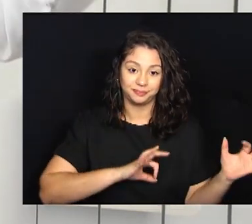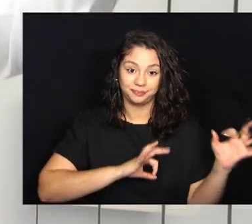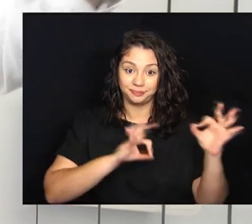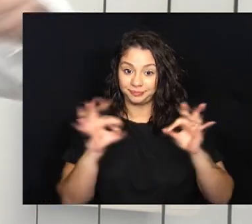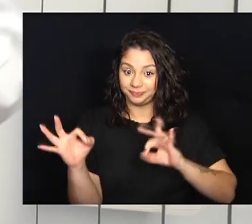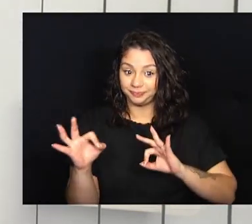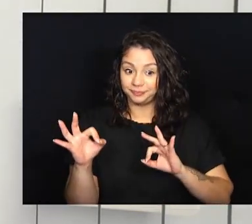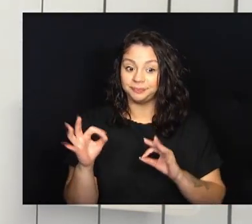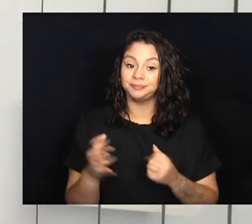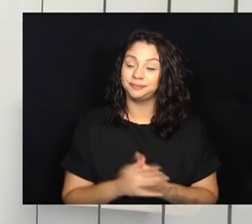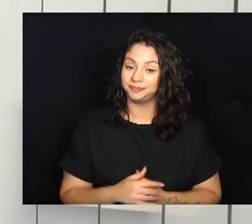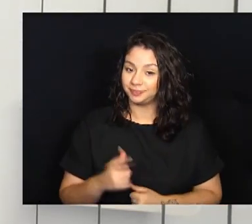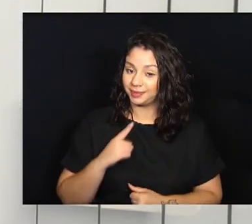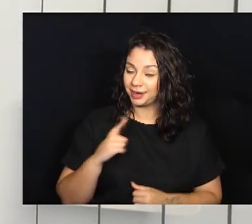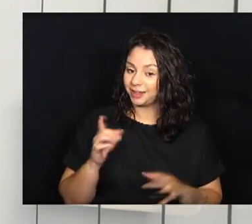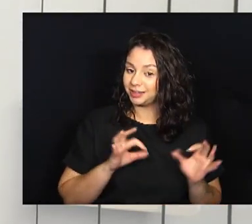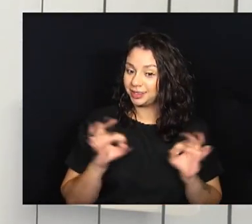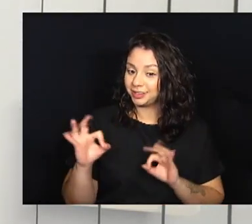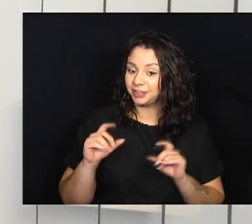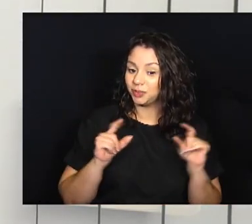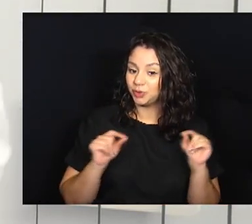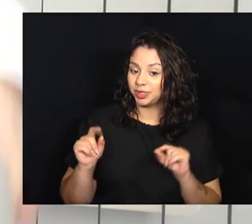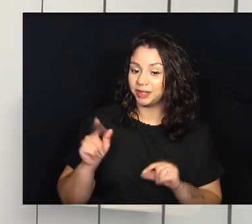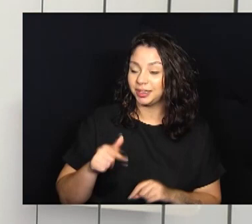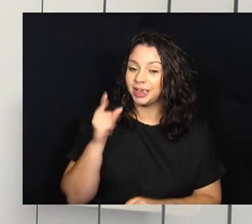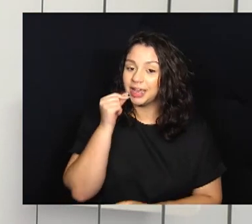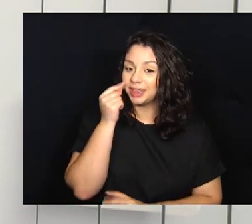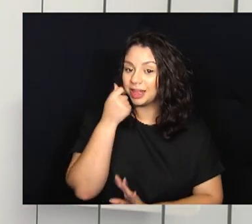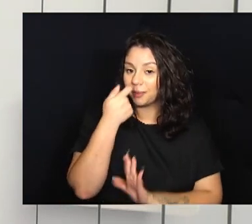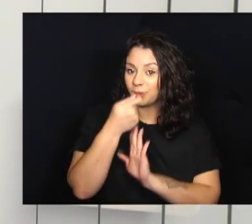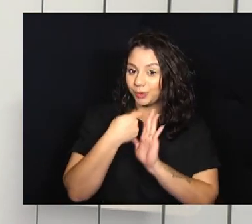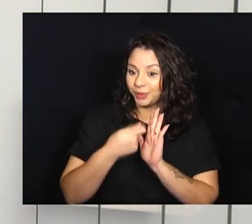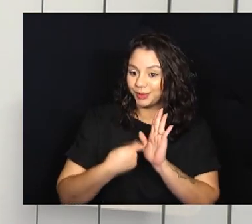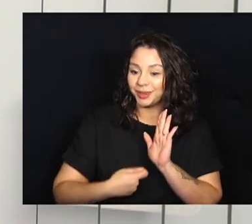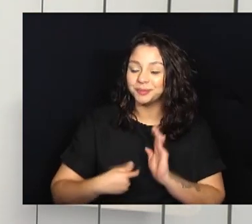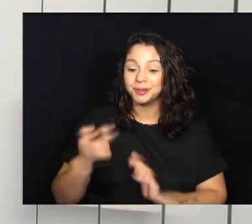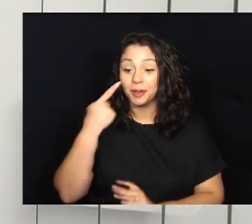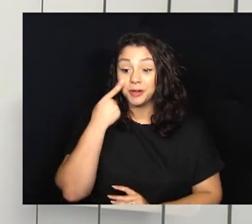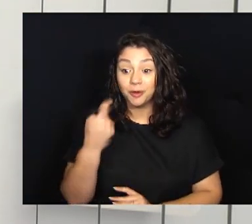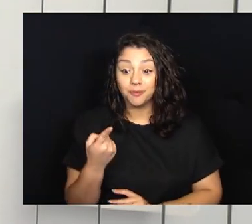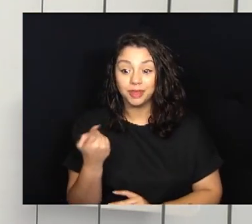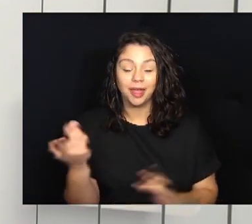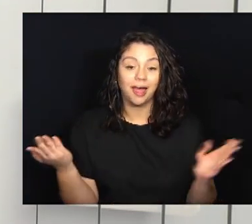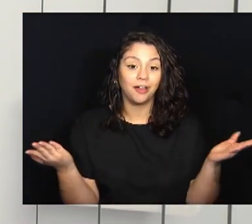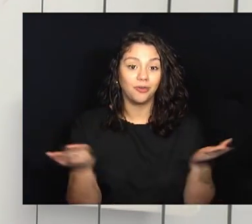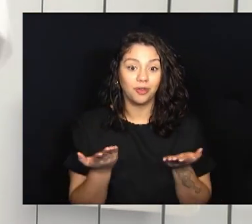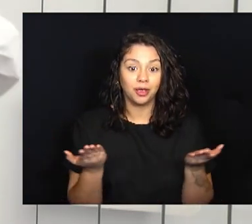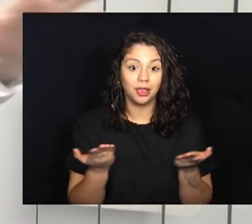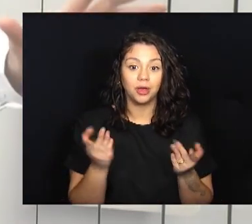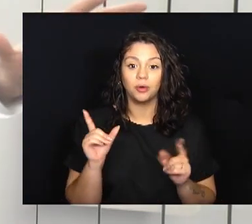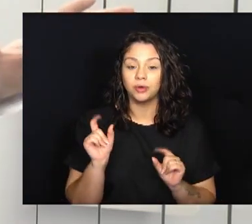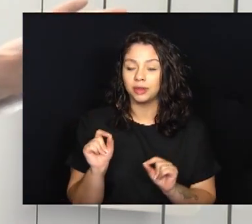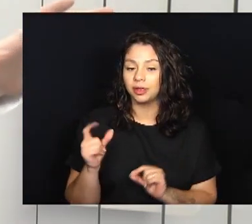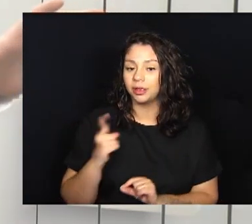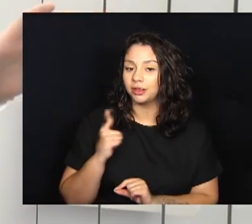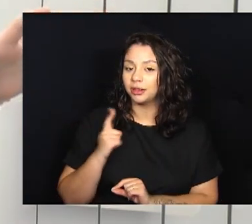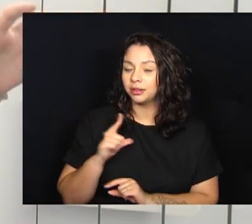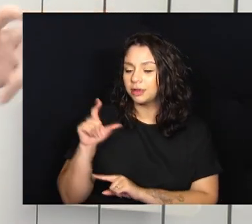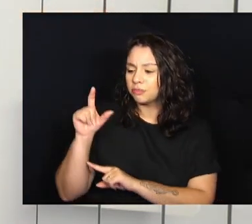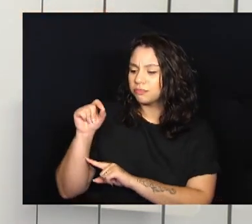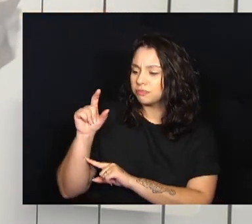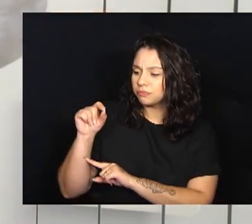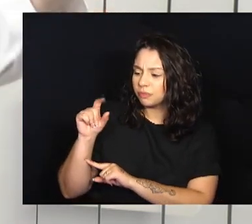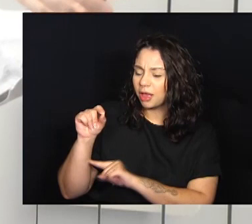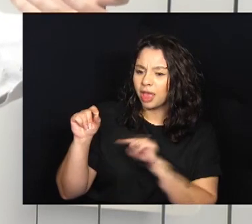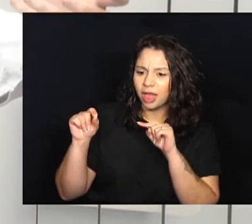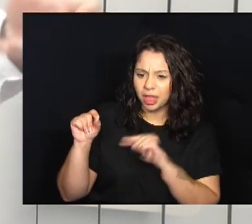audiência. Conferiu há pouco nosso quadro Na Ponta do Lápis. E olha só agora, hein? As calopsitas são aves